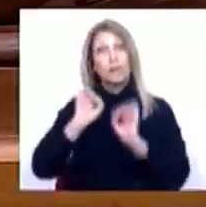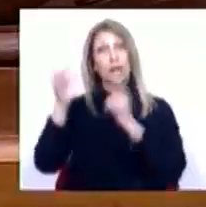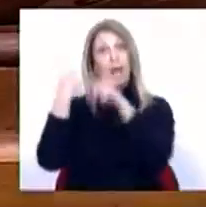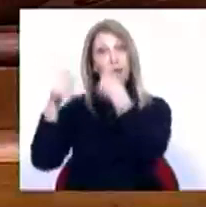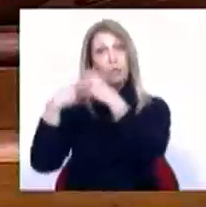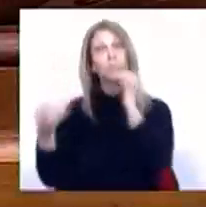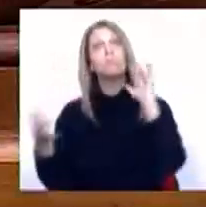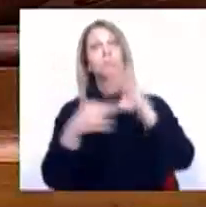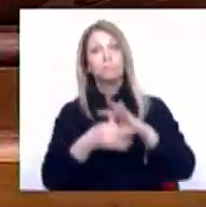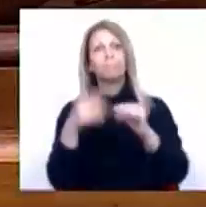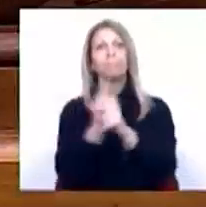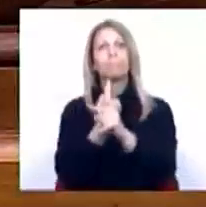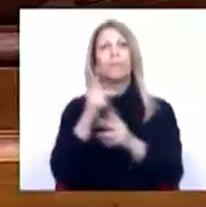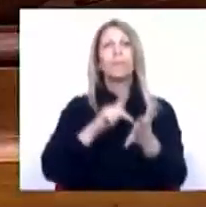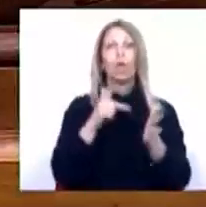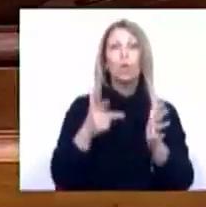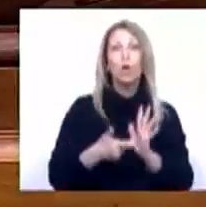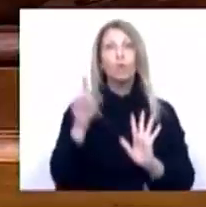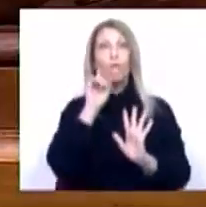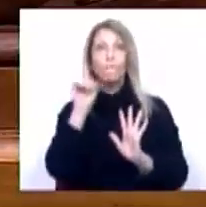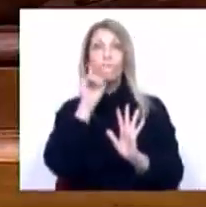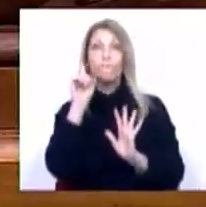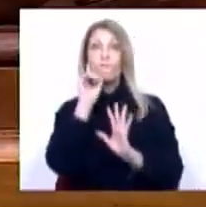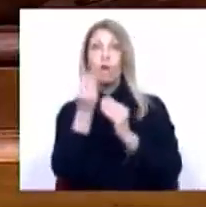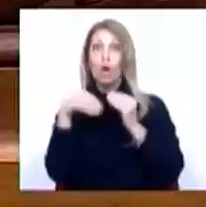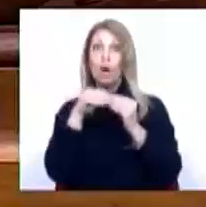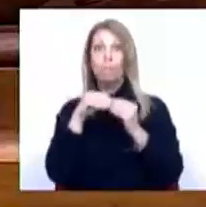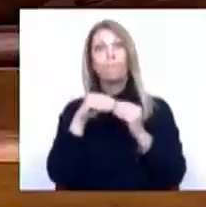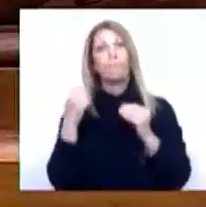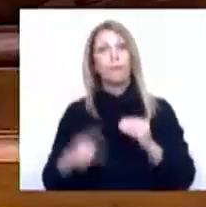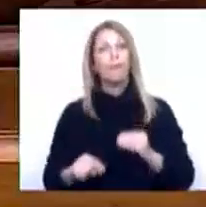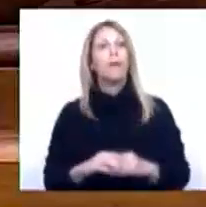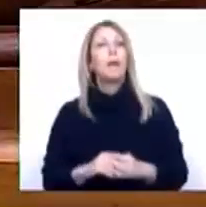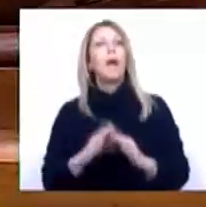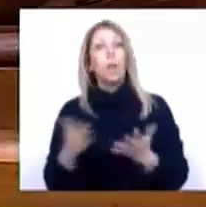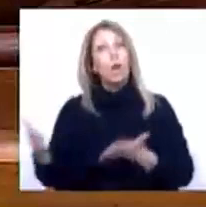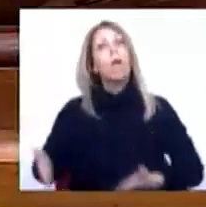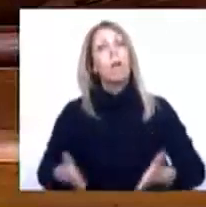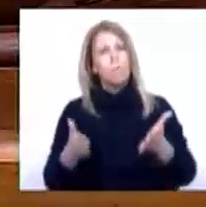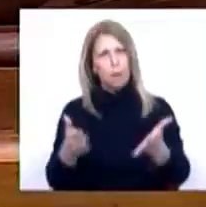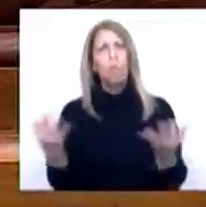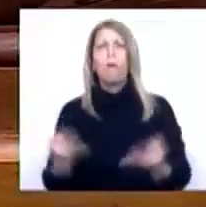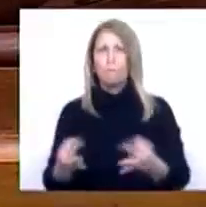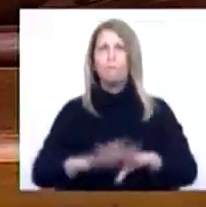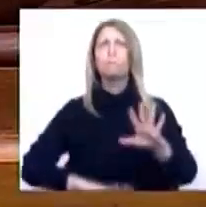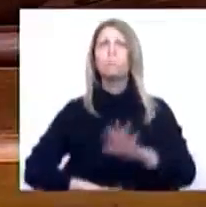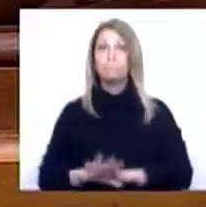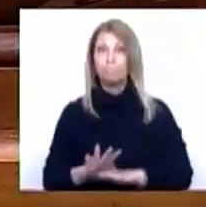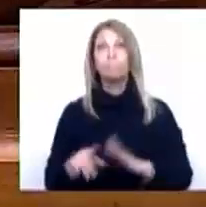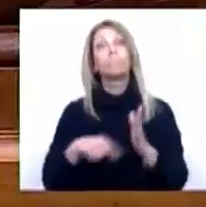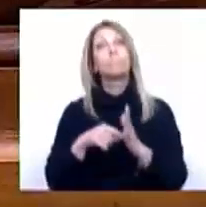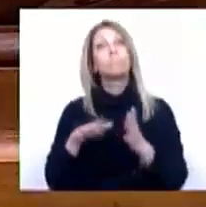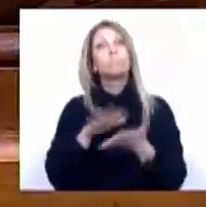respondam a produtos tecnológicos, produtos de alto valor acrescentado. Vamos fazer esse caminho apostando na primeira alavanca que tem a ver com